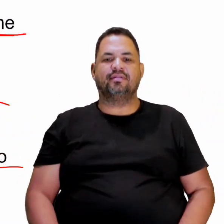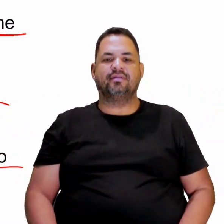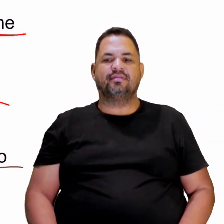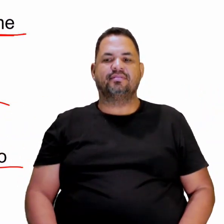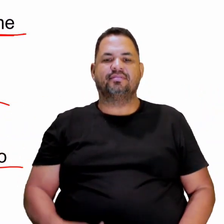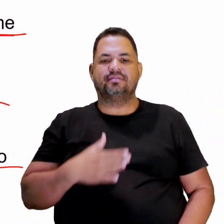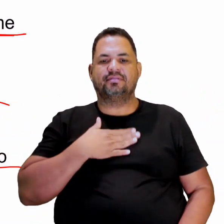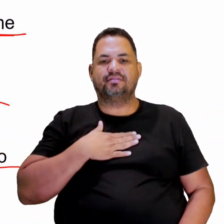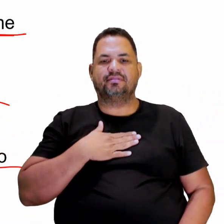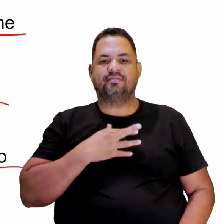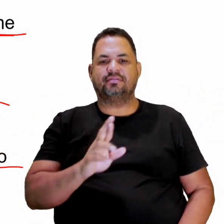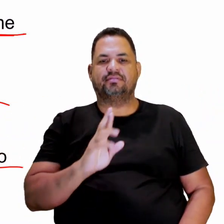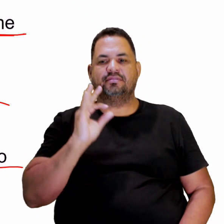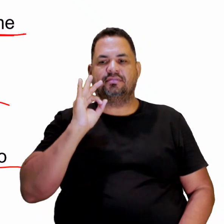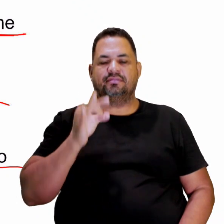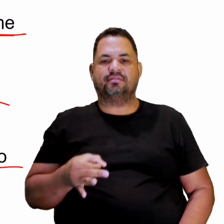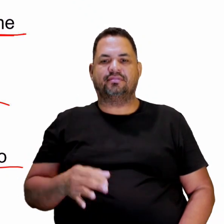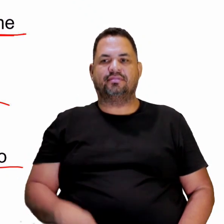minha resposta correta.